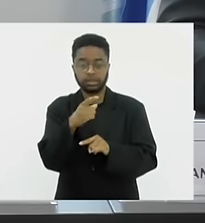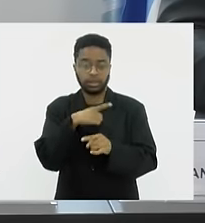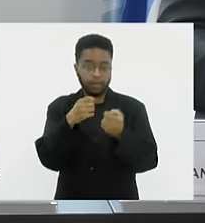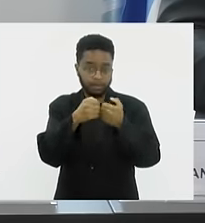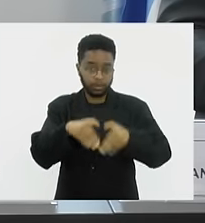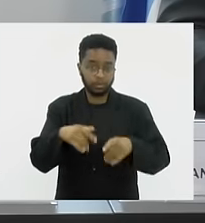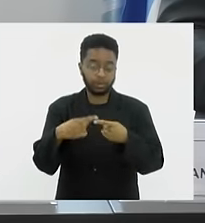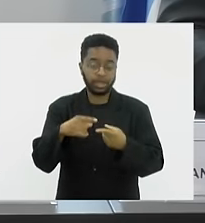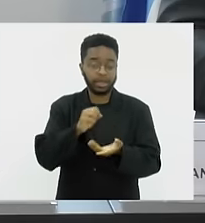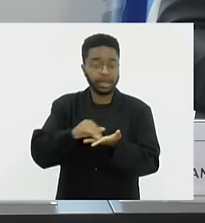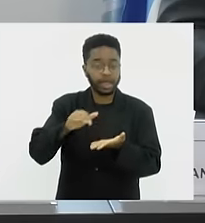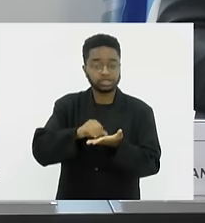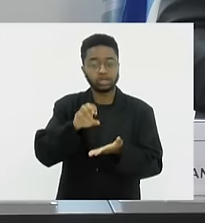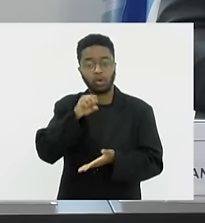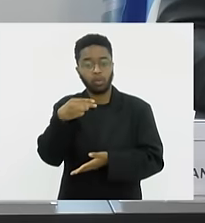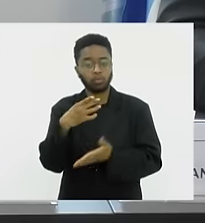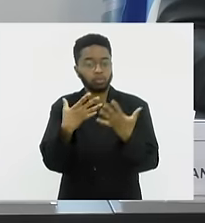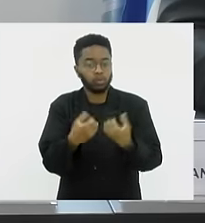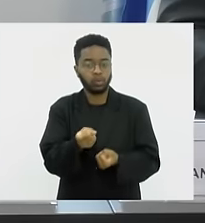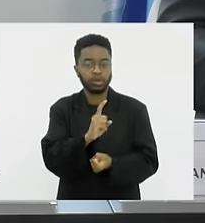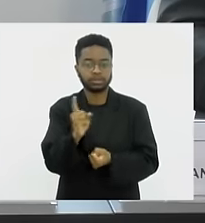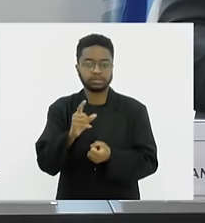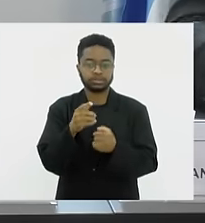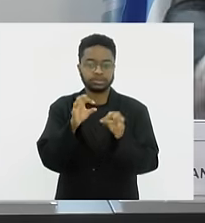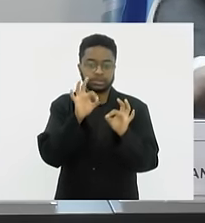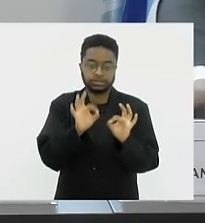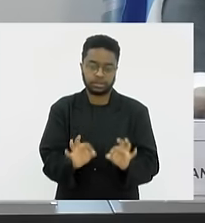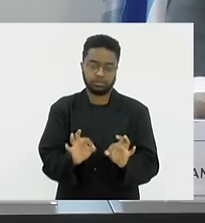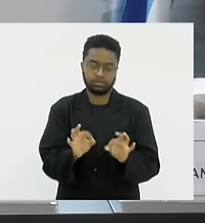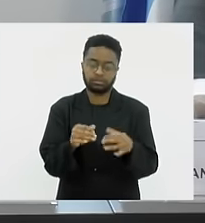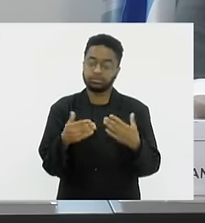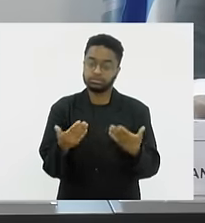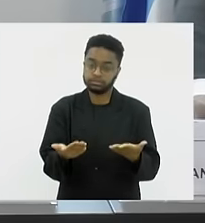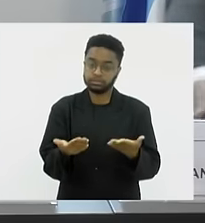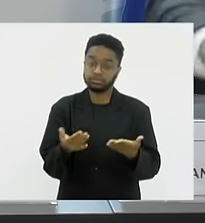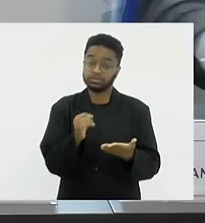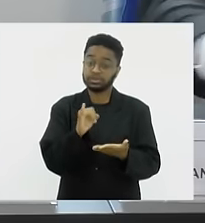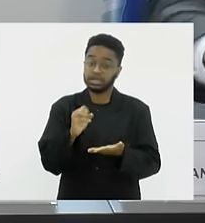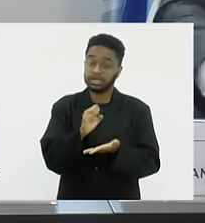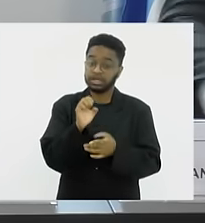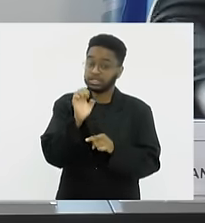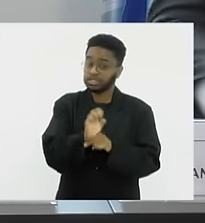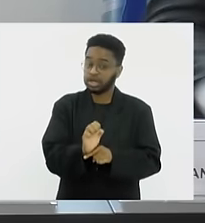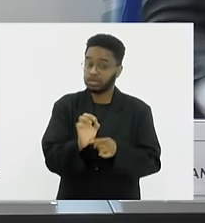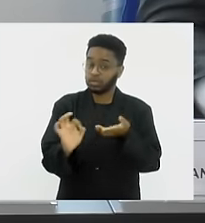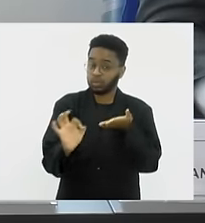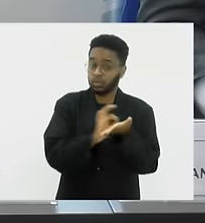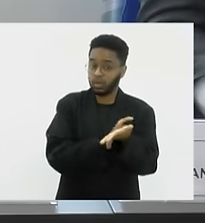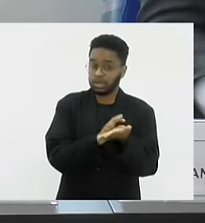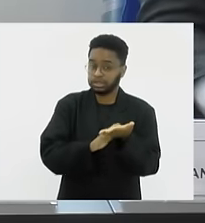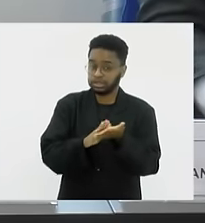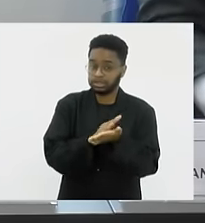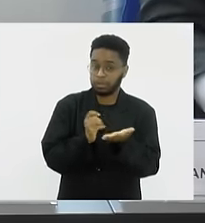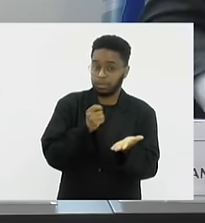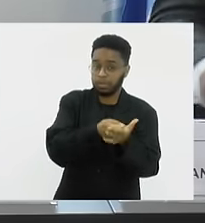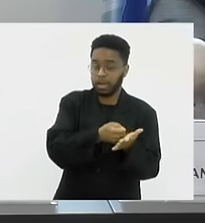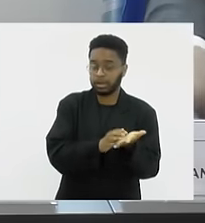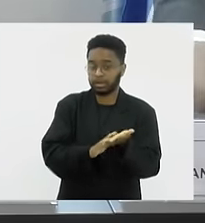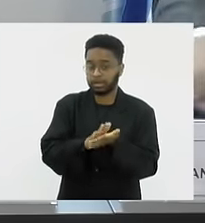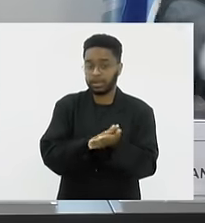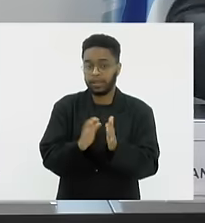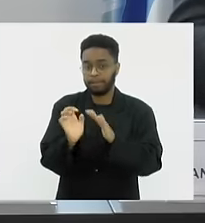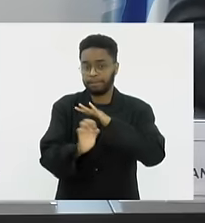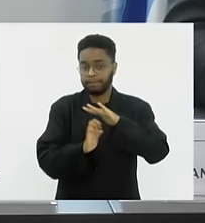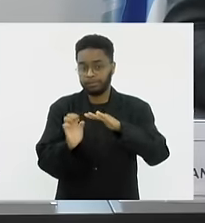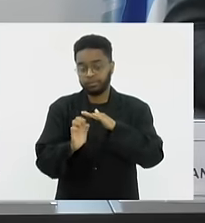deixar de receber na medida correta. Então, o simples fato do Estado não assinar o cheque para a empresa de reboque não faz com que